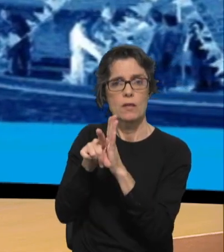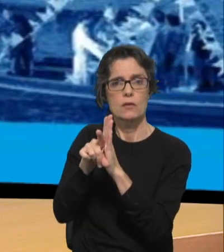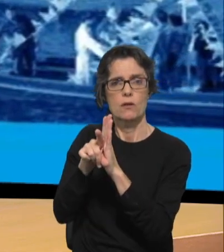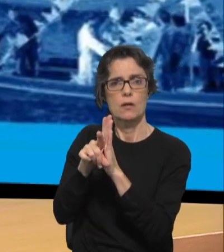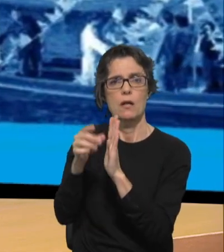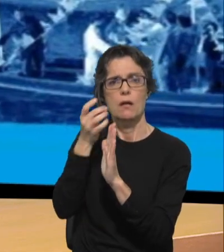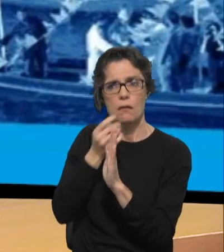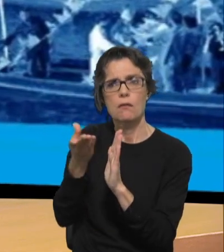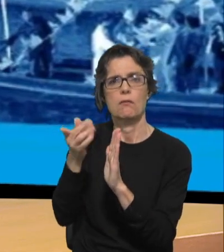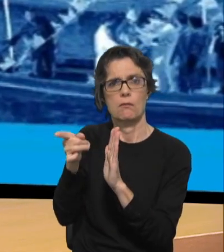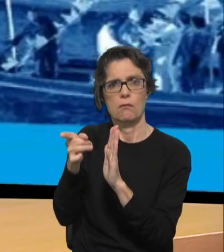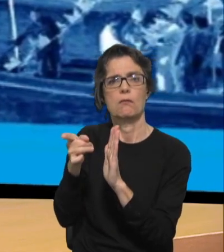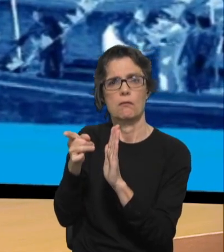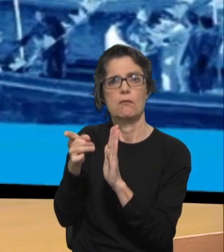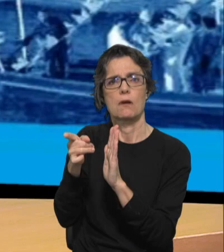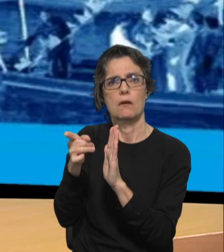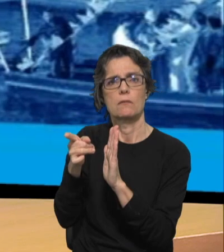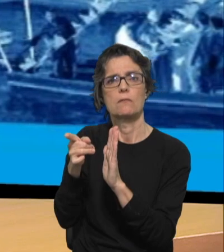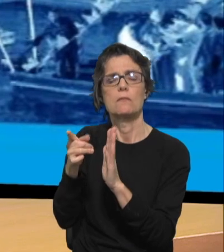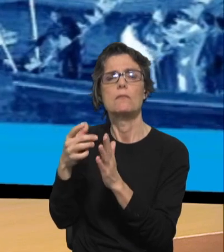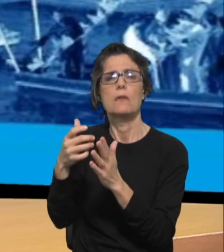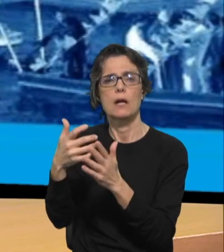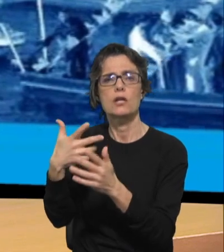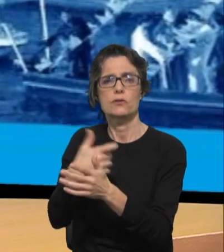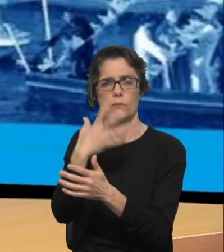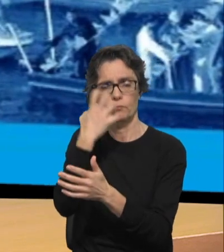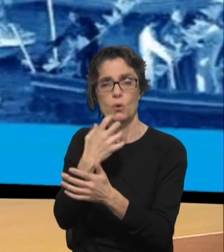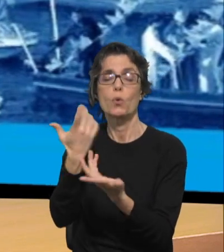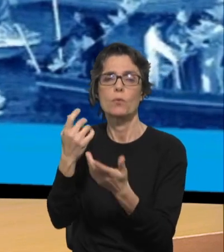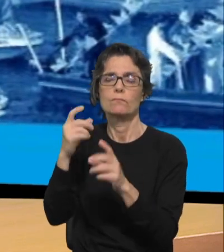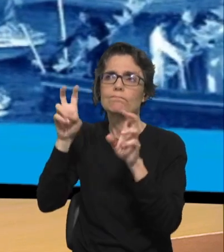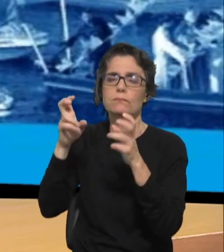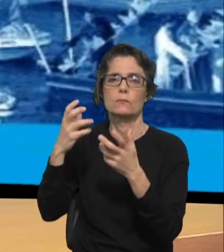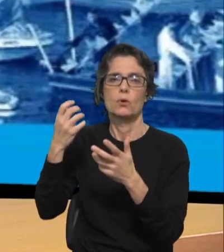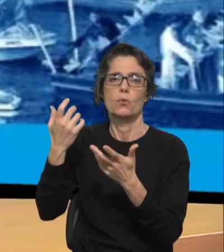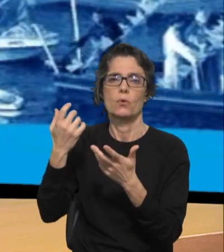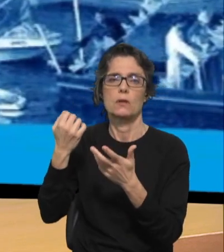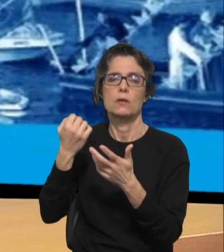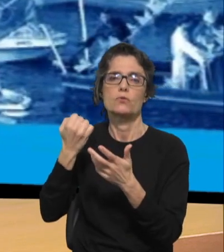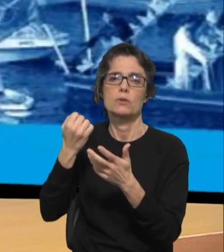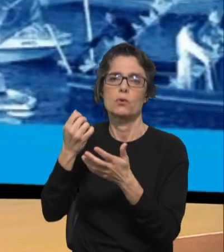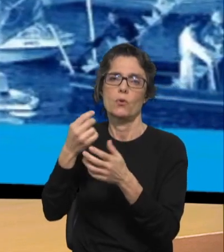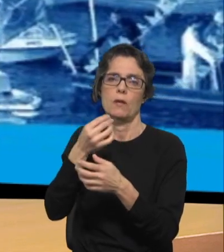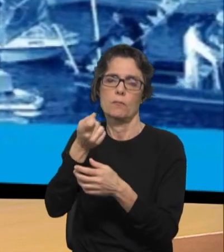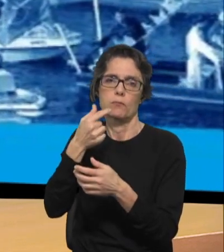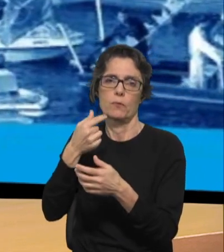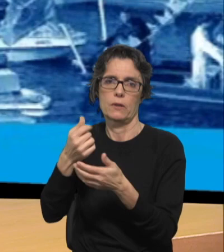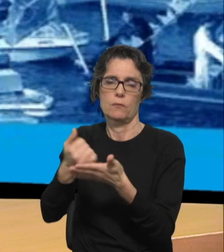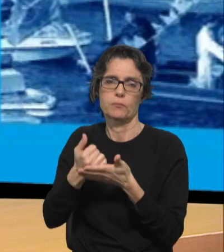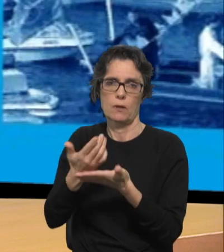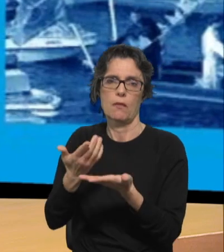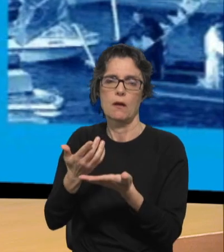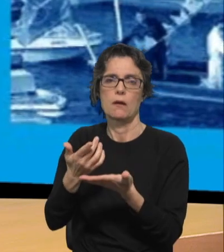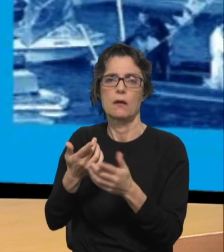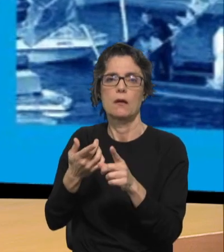permite a realização da eutanásia ou do suicídio medicamente assistido, o que se verificou foi a